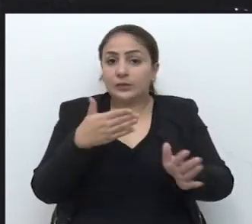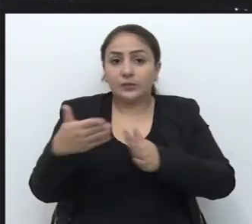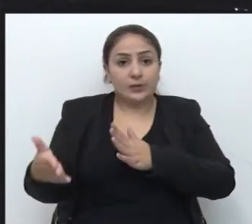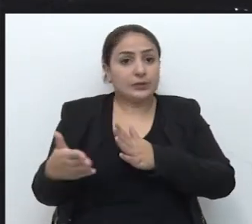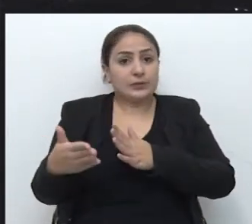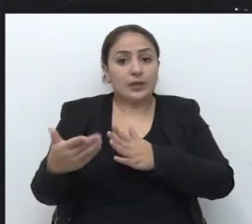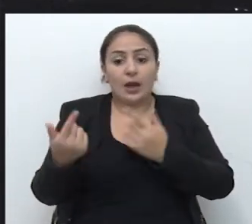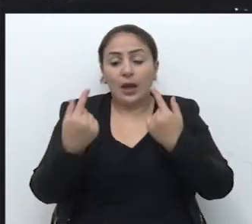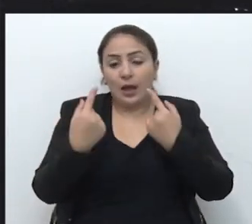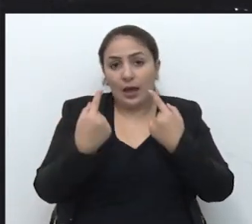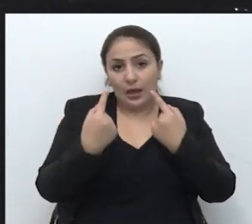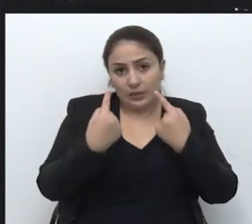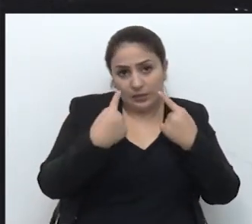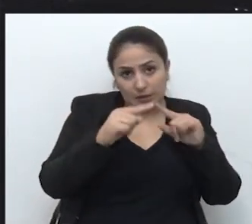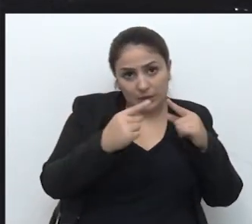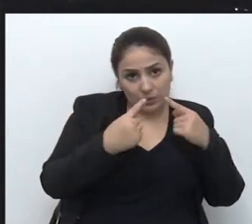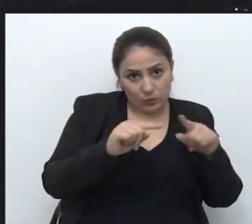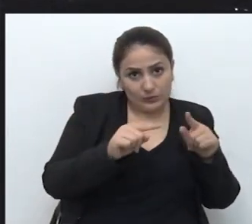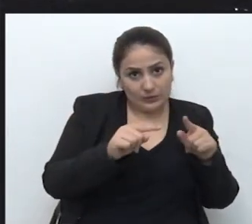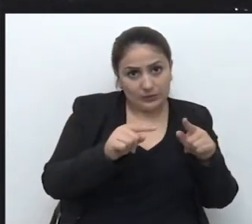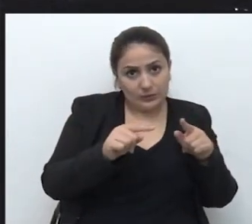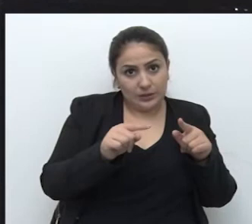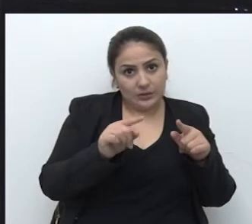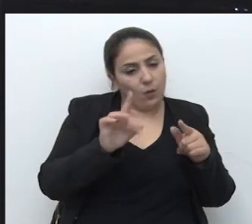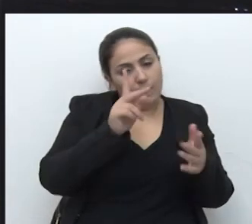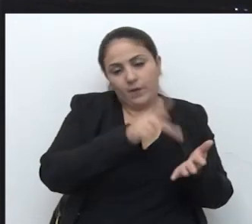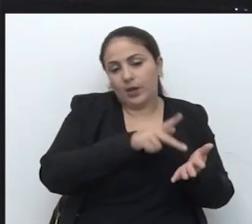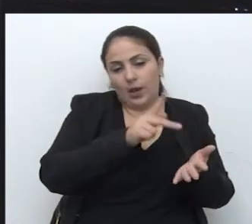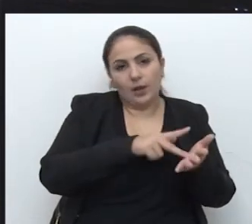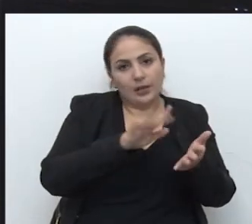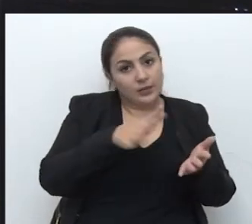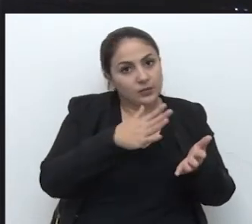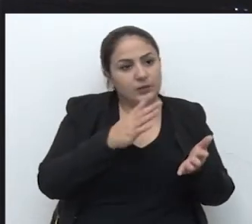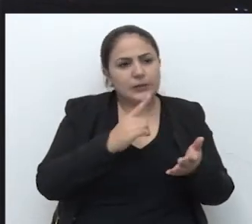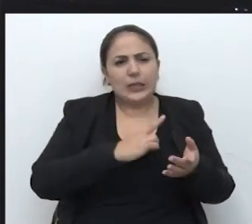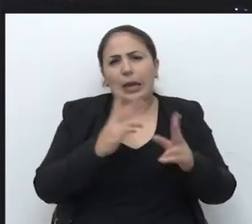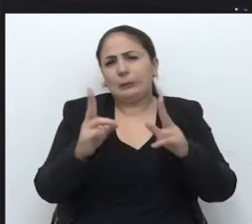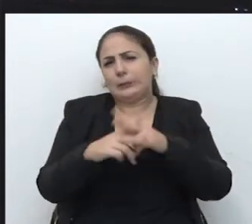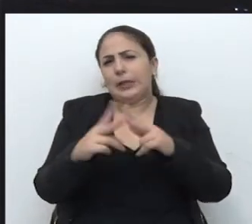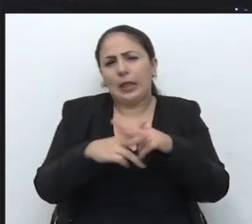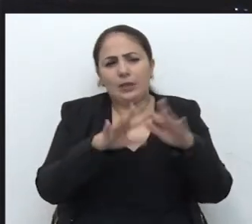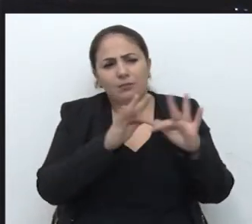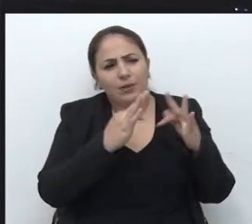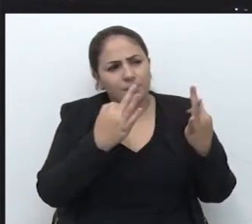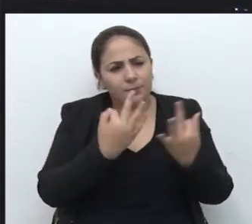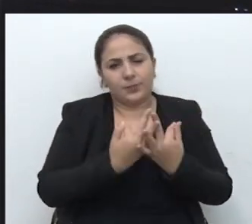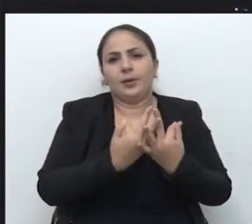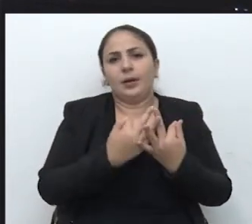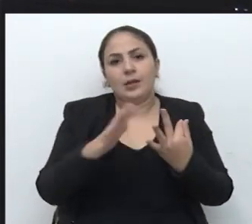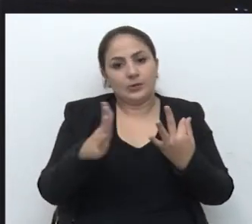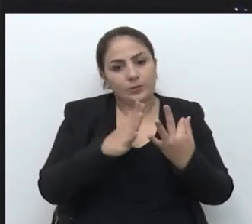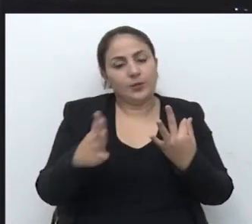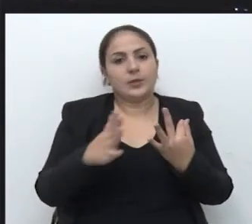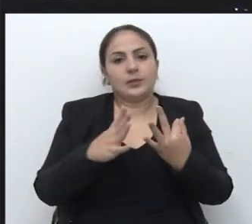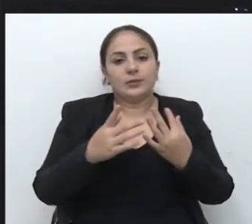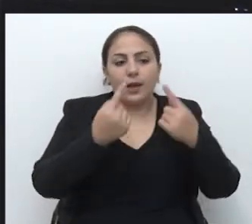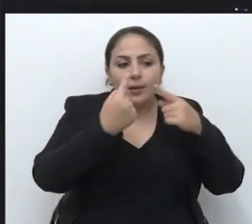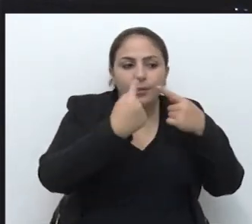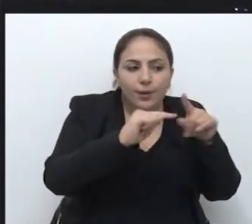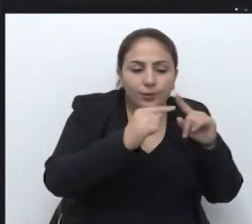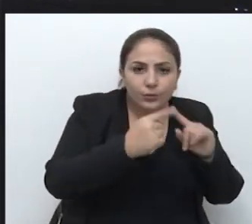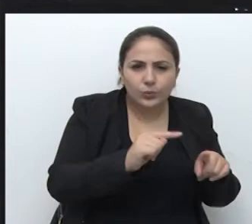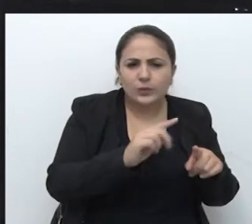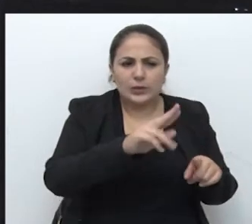porque muitas vezes também a denúncia não é verídica, envolve situações de conflito entre familiares que